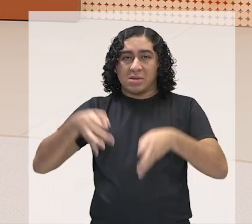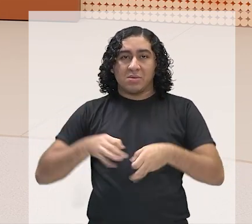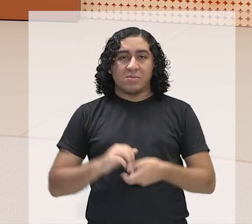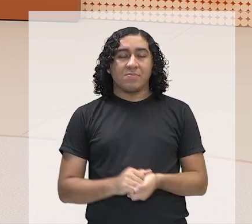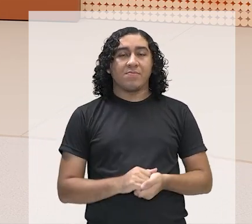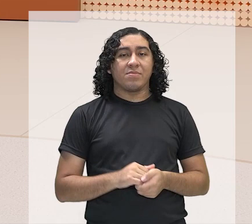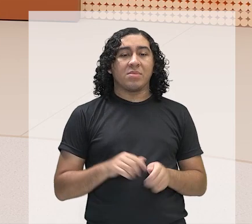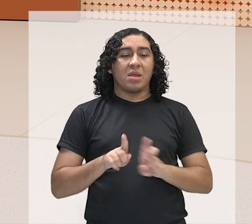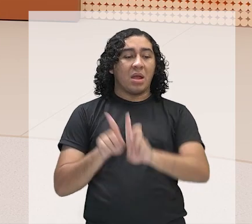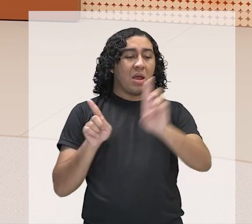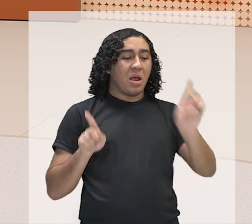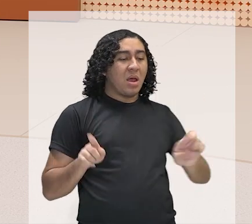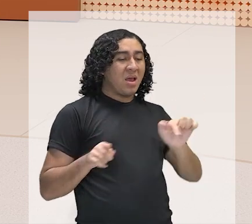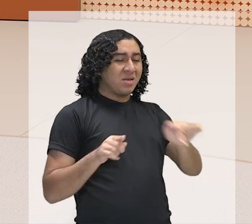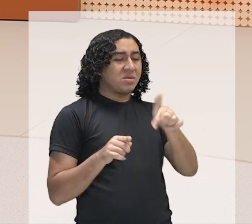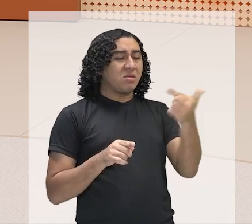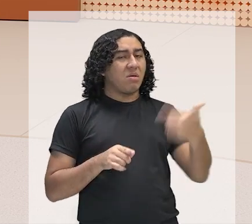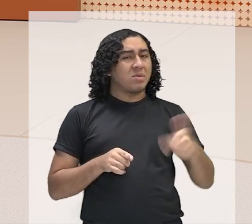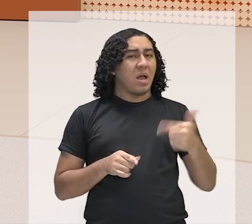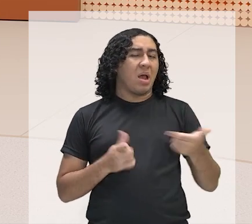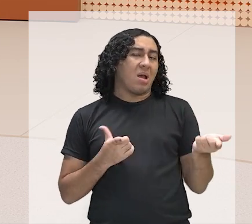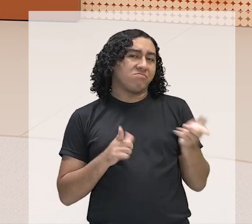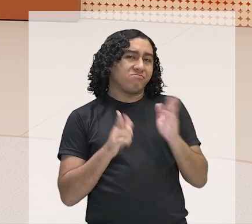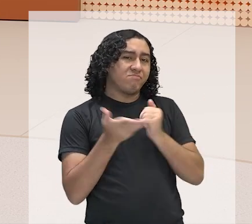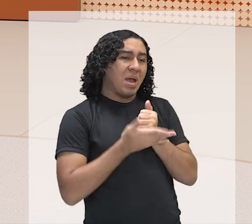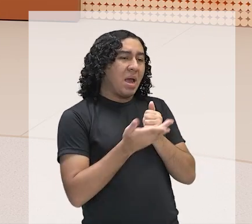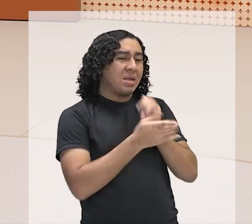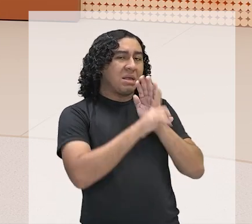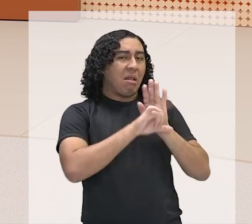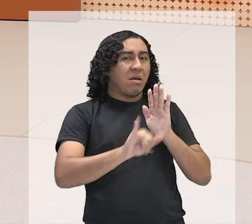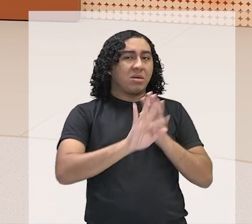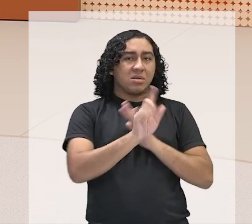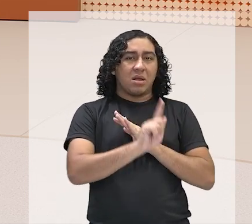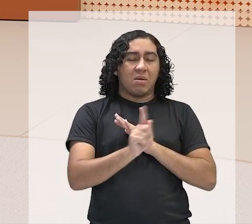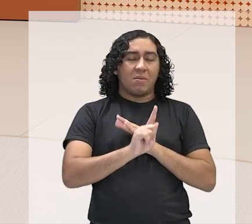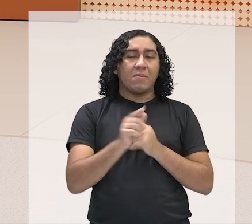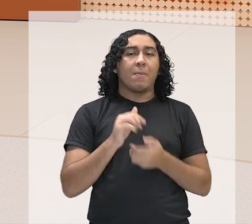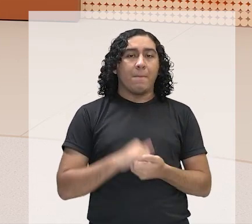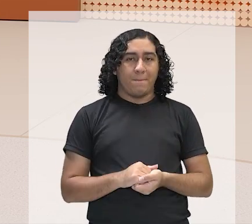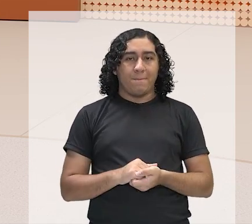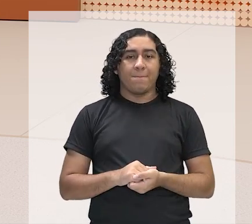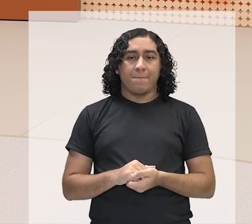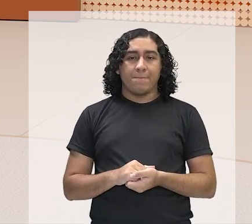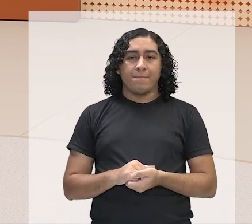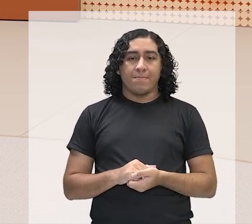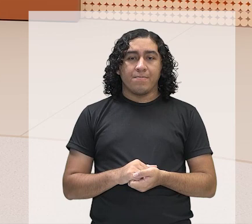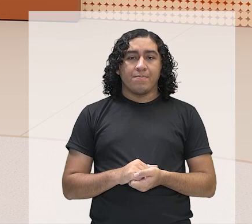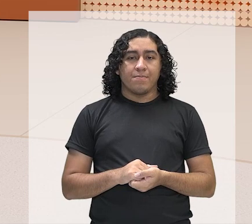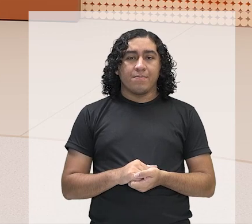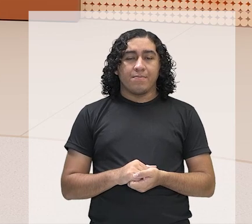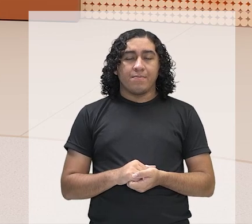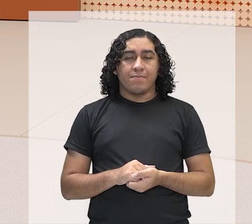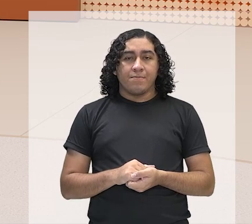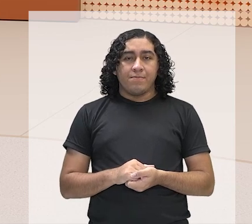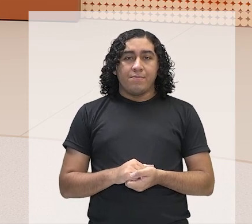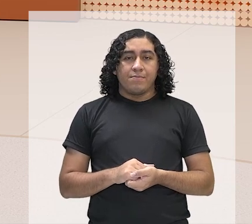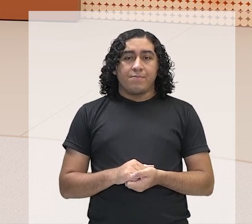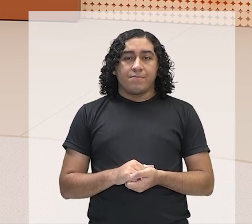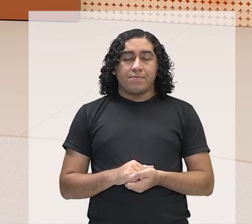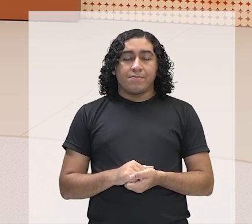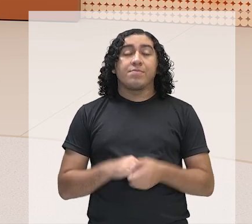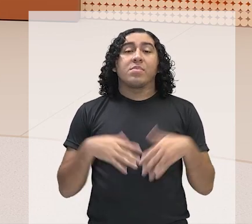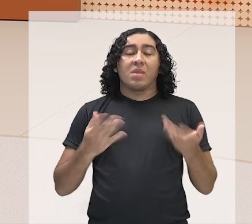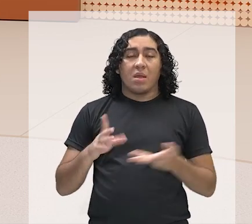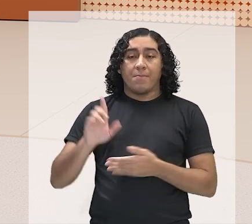somente a obrigação moral, não tem uma questão legal por detrás, tá bom? Legal que eu digo do direito, tá, turma? E foi dessa Agenda